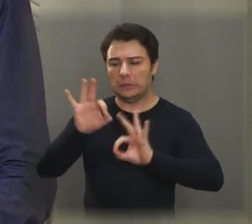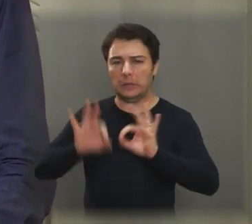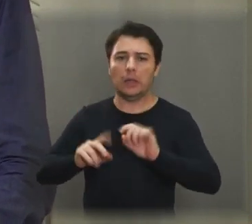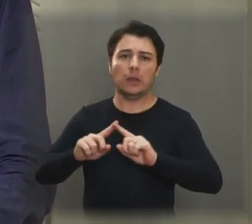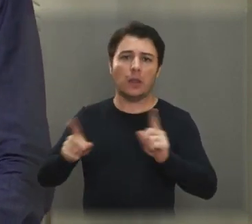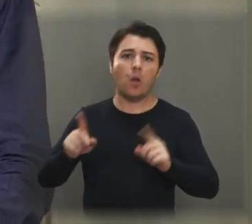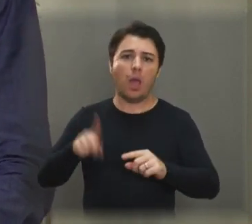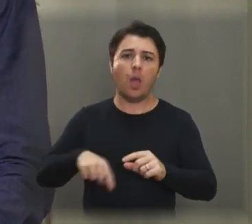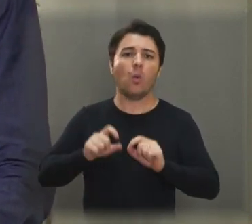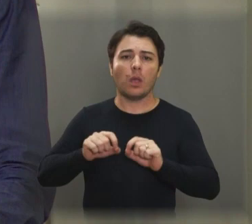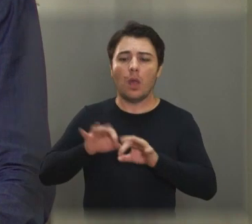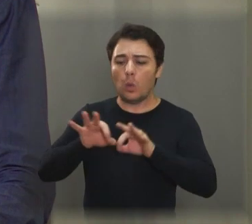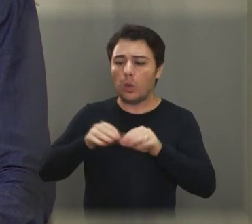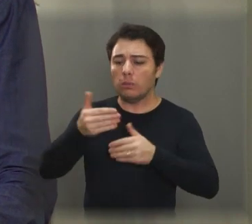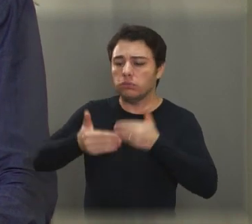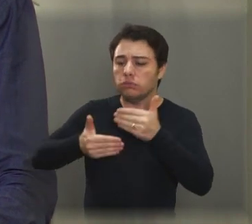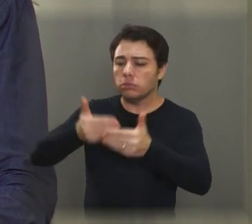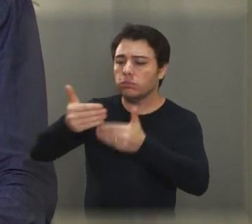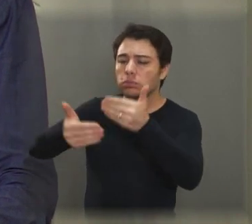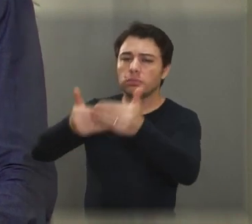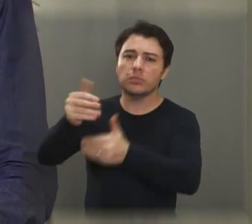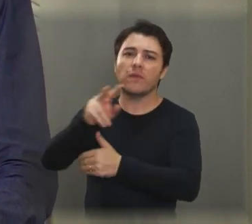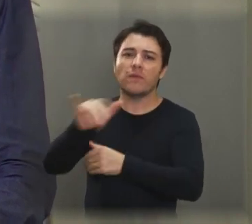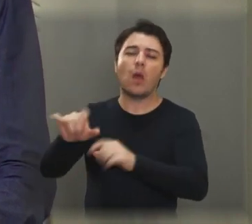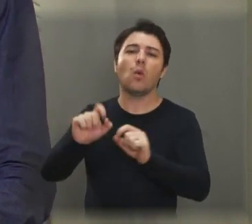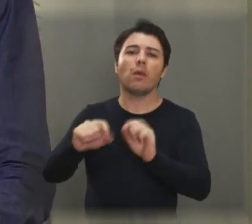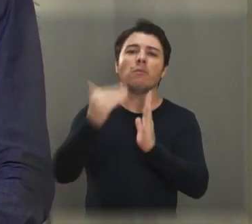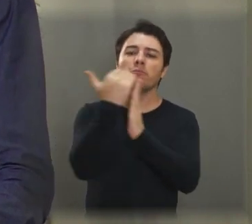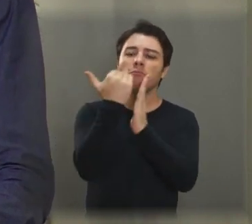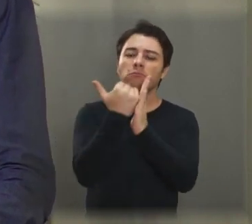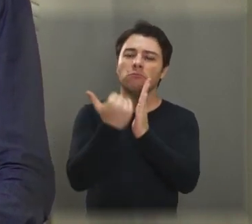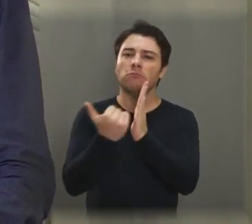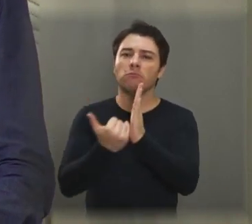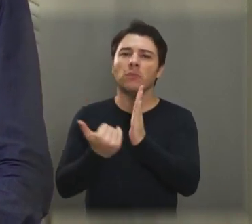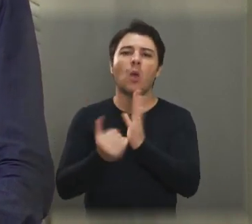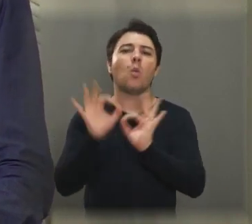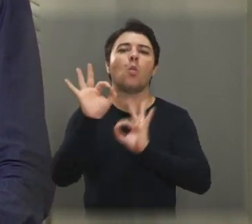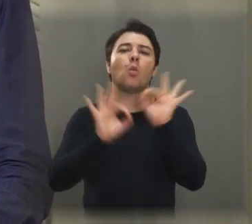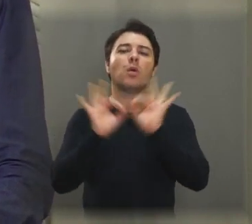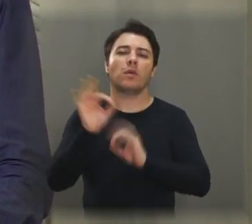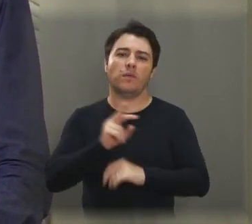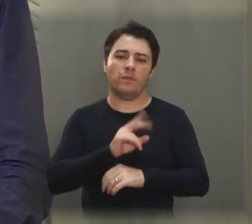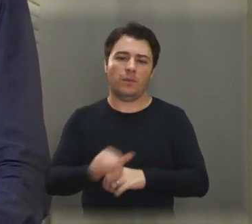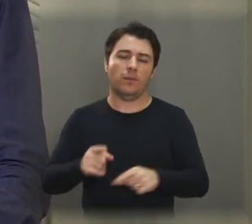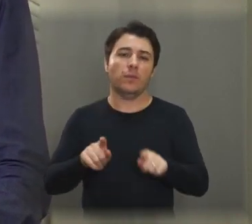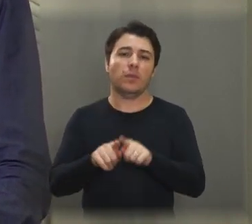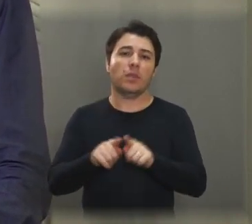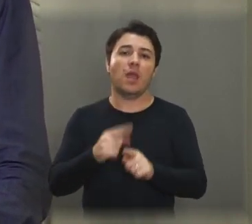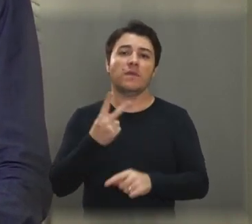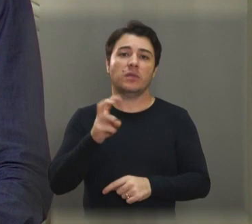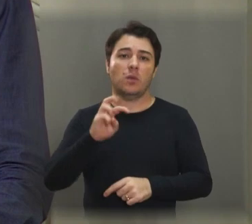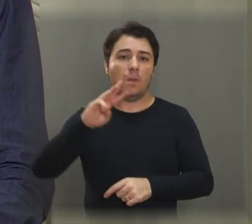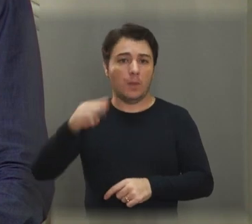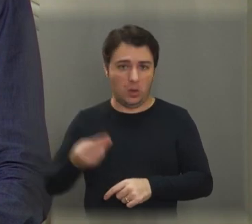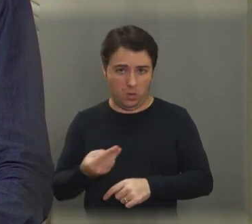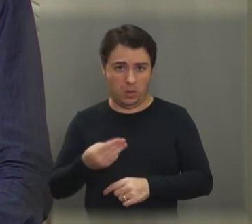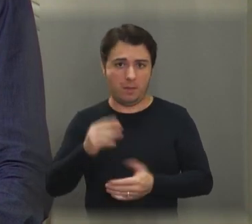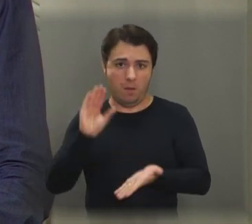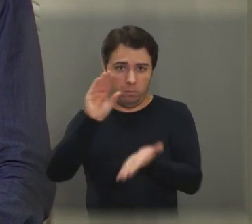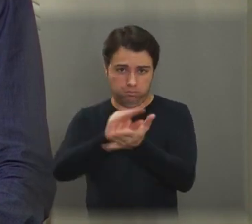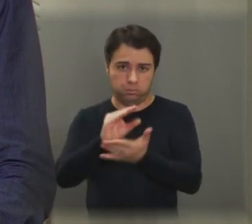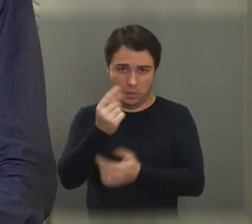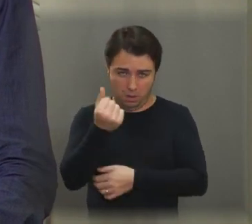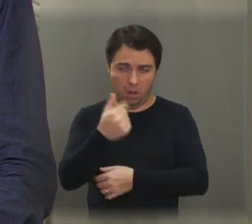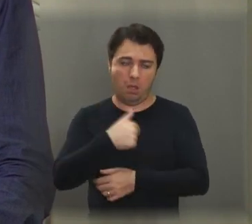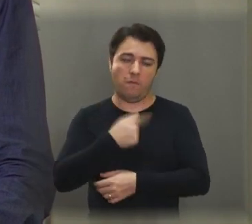é feito todo um plano de manutenção todo uma uma lista de obras que está planejado inclusive nos 25 milhões de reais que eu contei pra